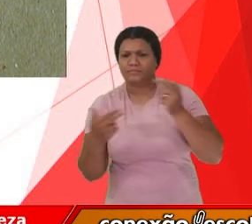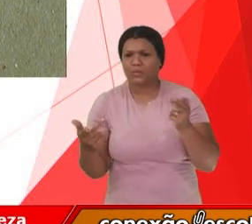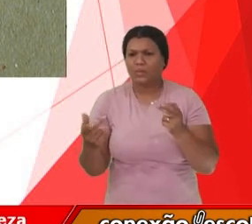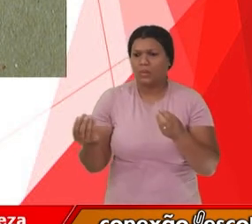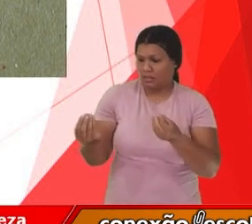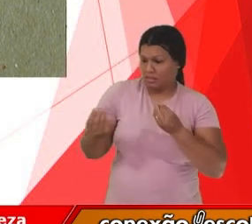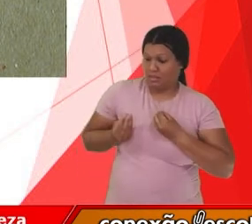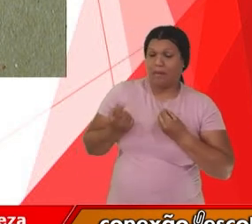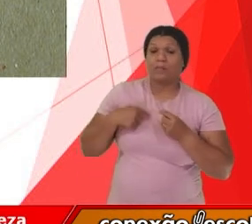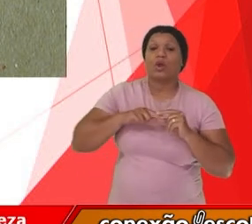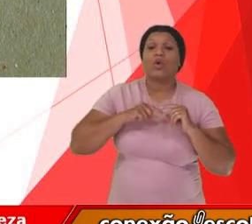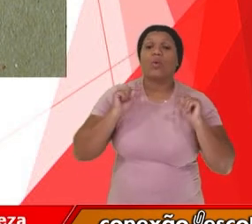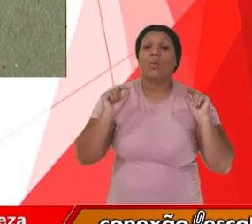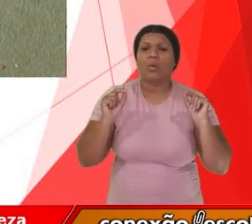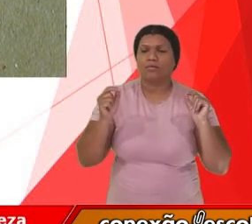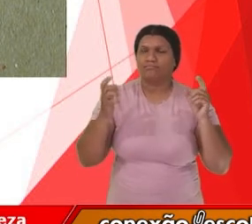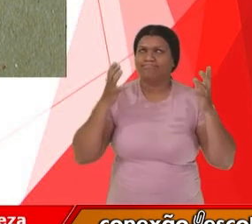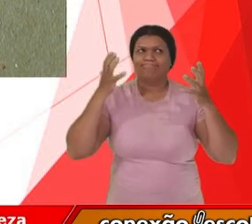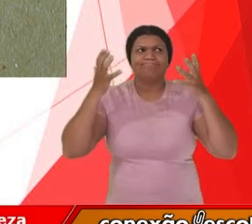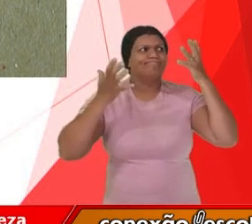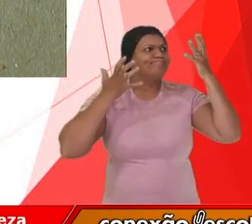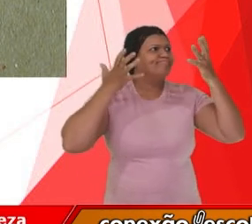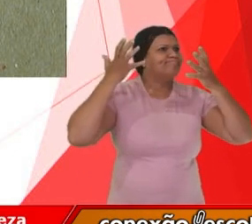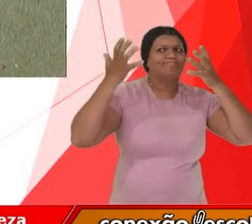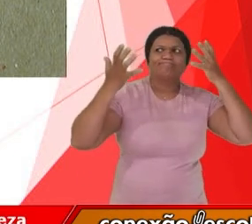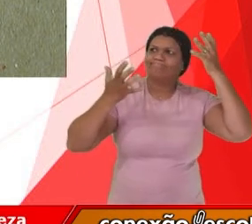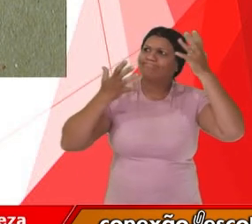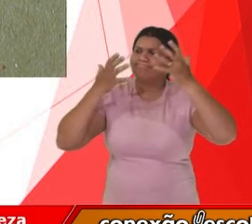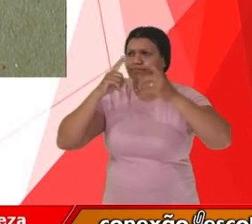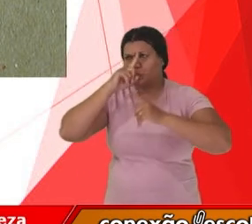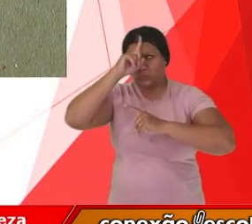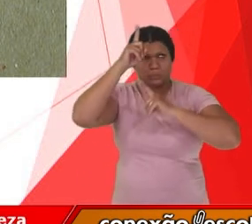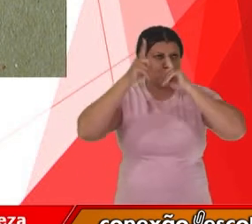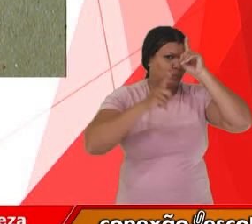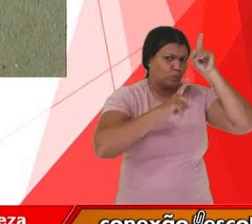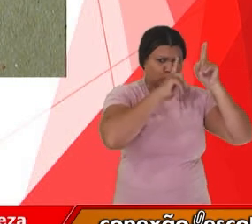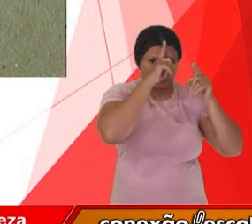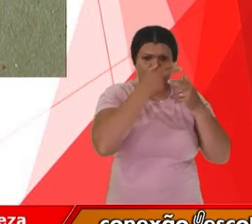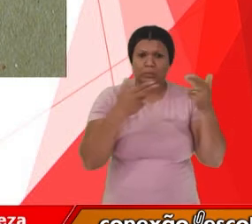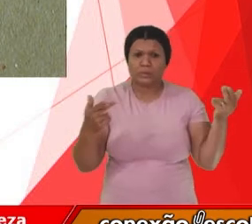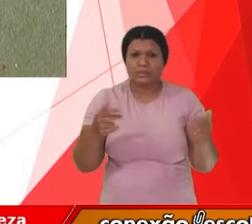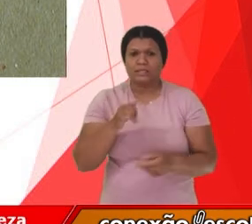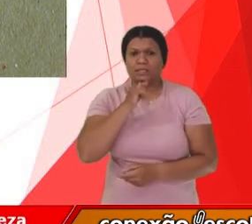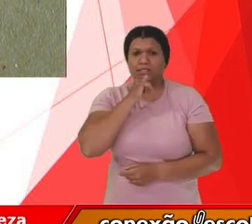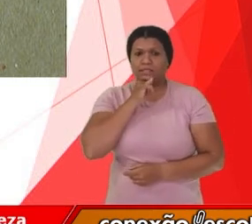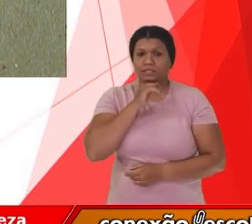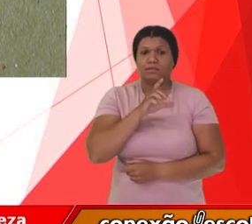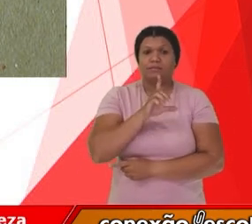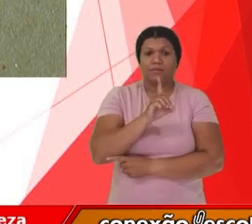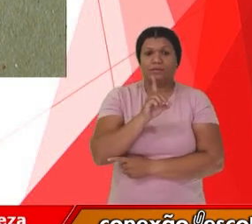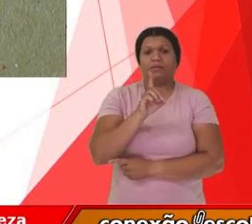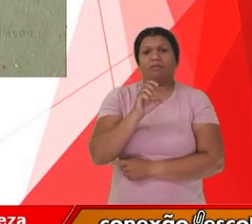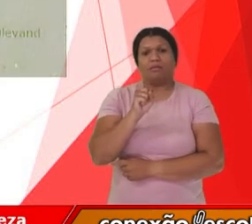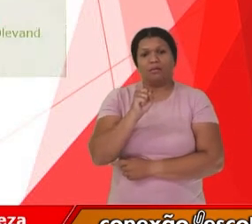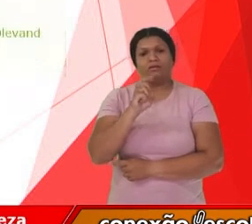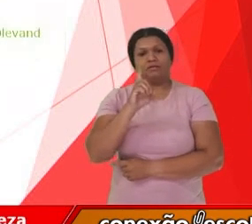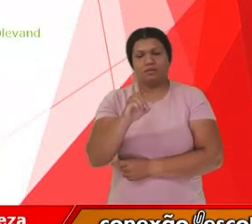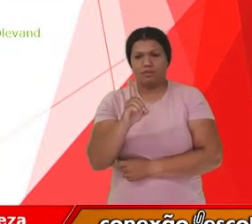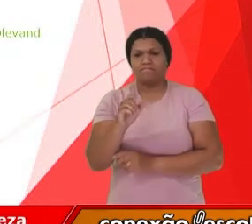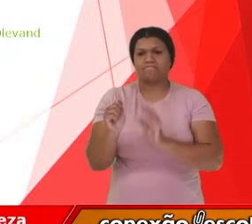pode causar alucinações às pessoas, como o LSD, a maconha, dentre